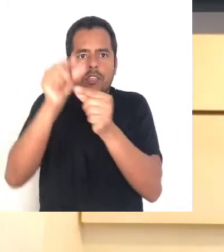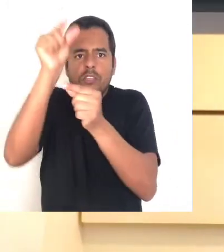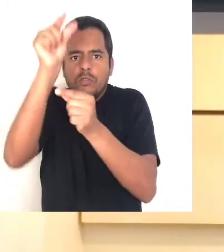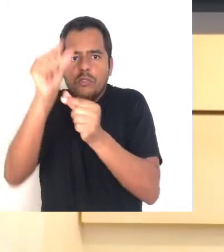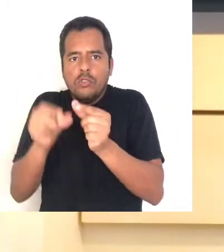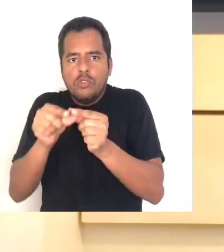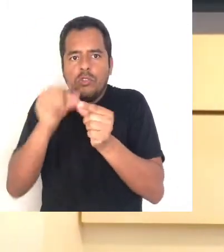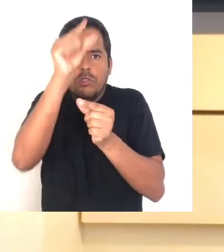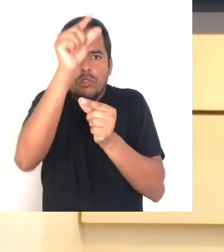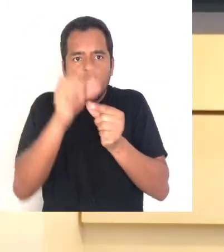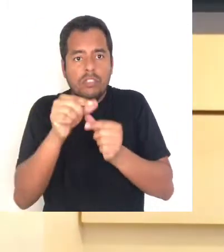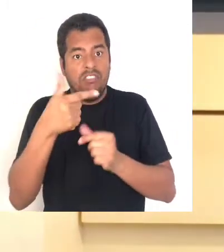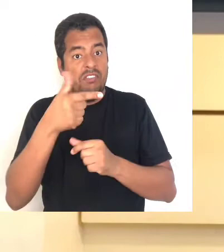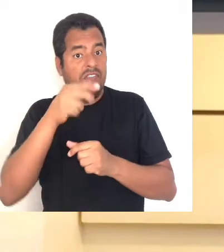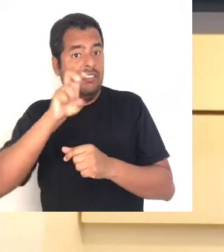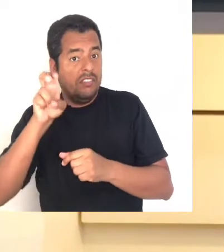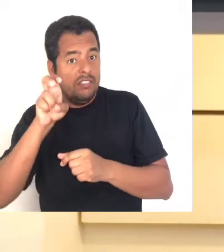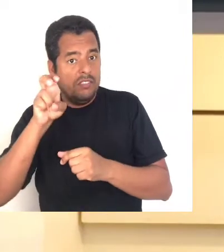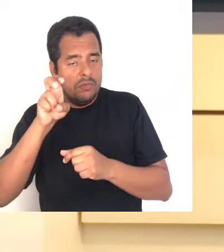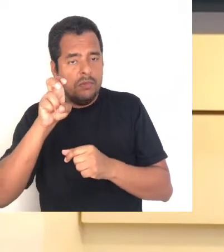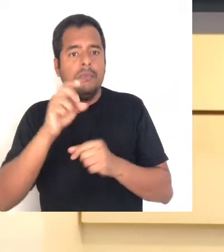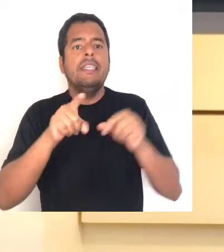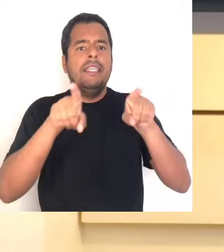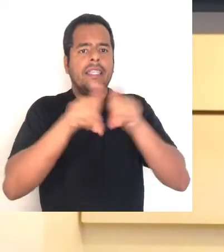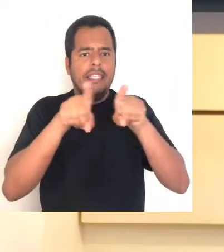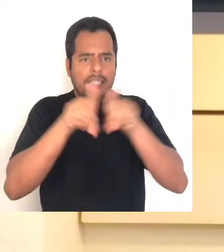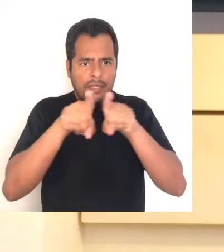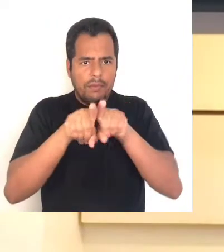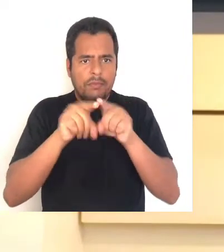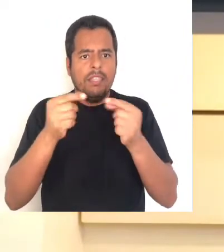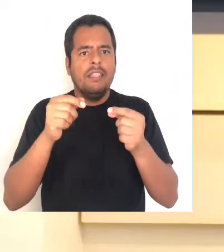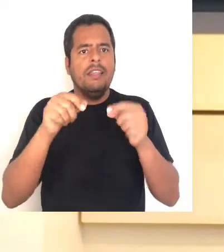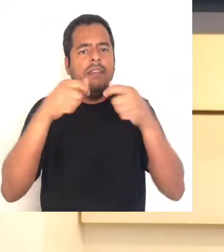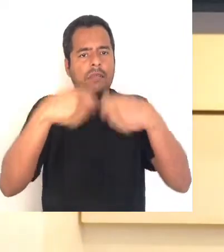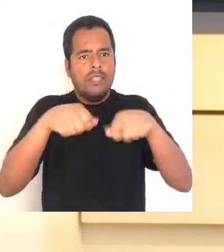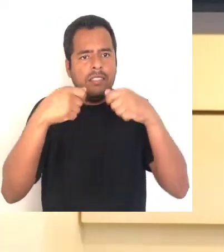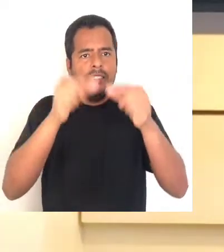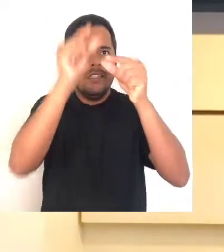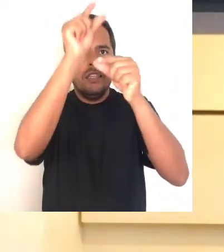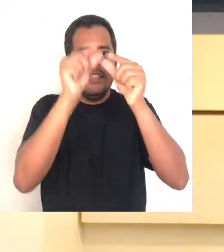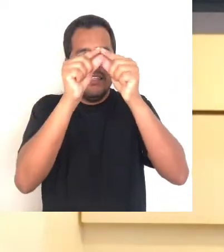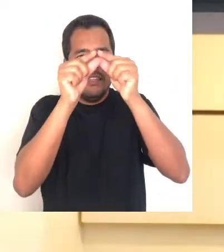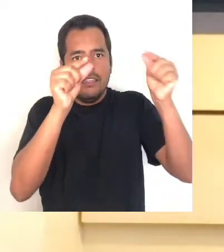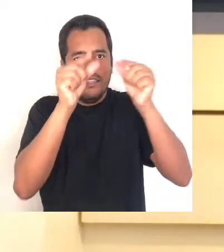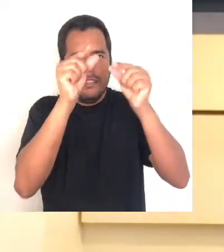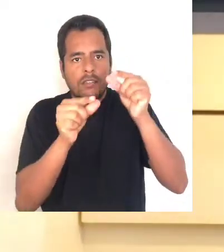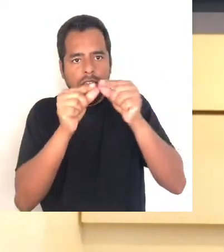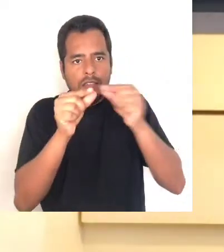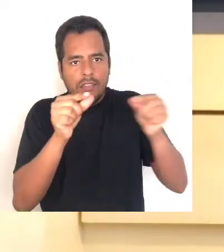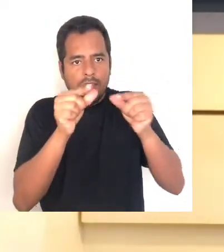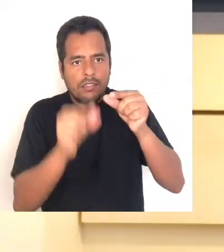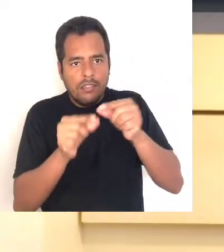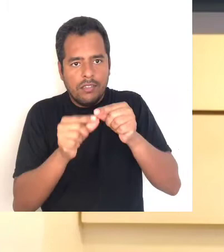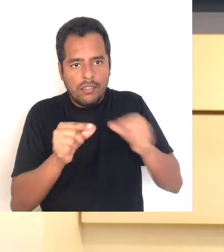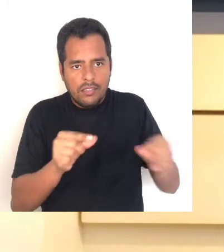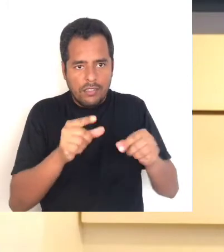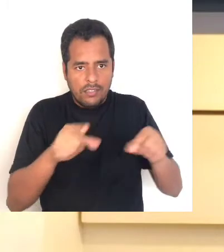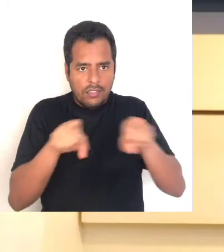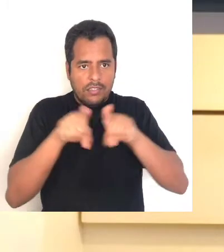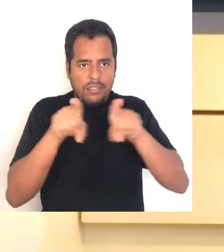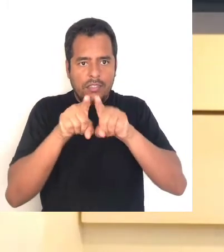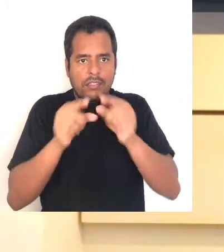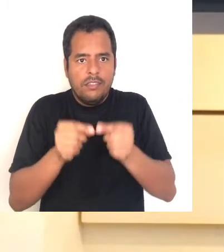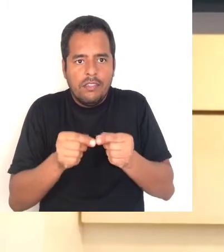provetas de 25 ml. Iremos precisar também de um condensador. Iremos também precisar